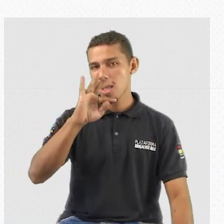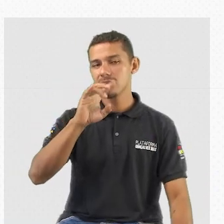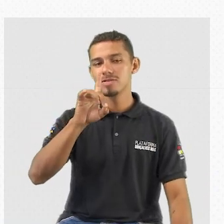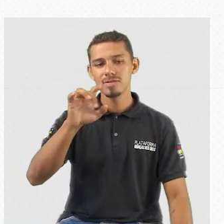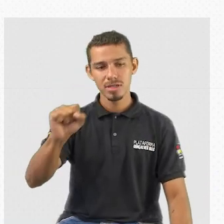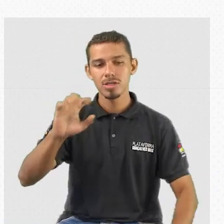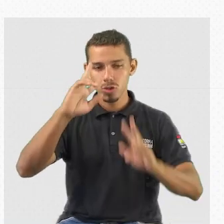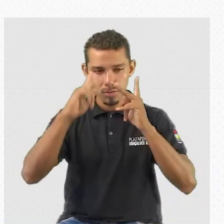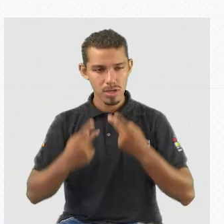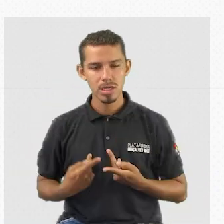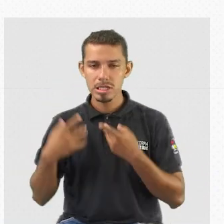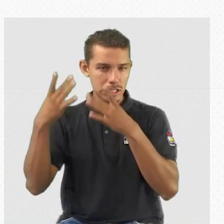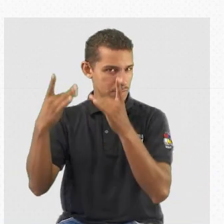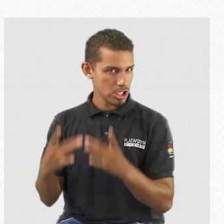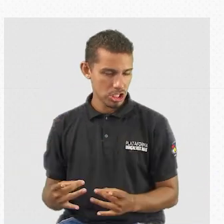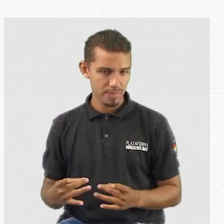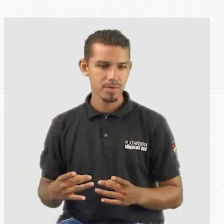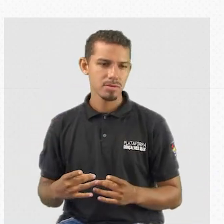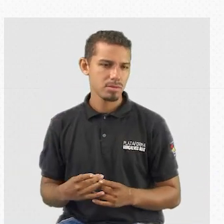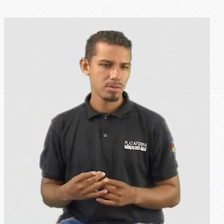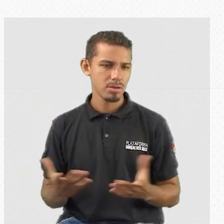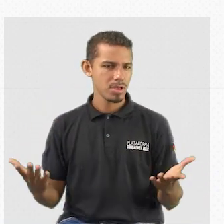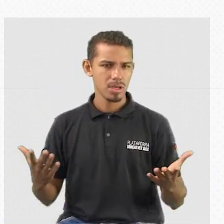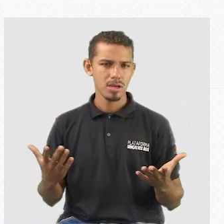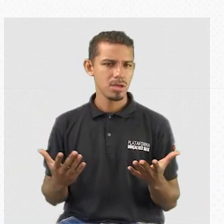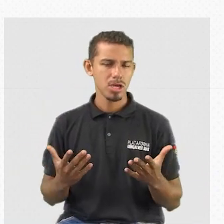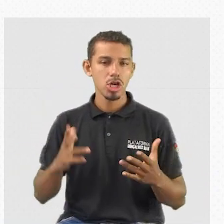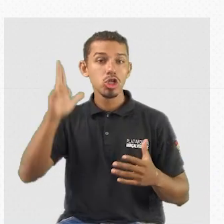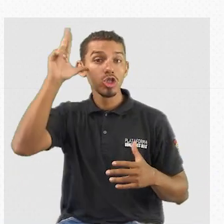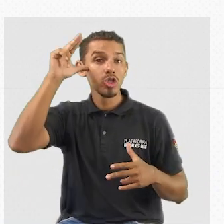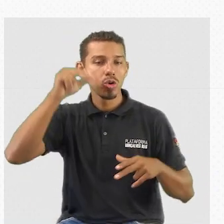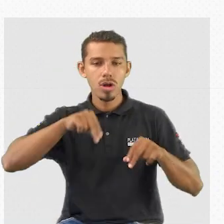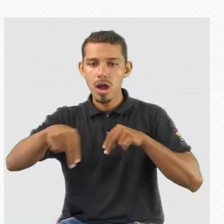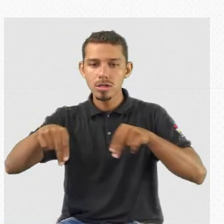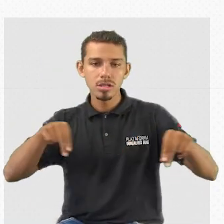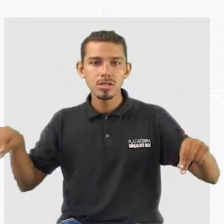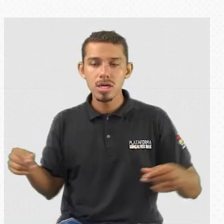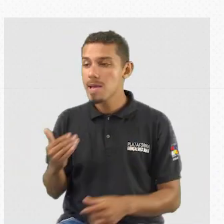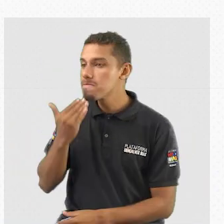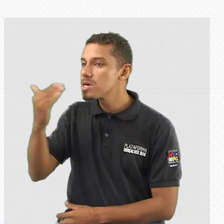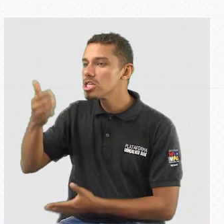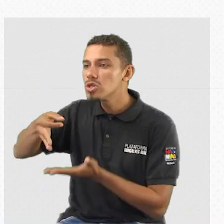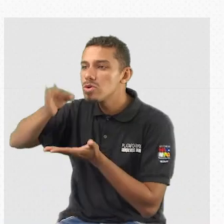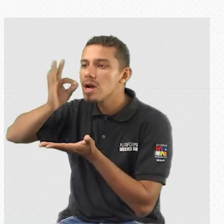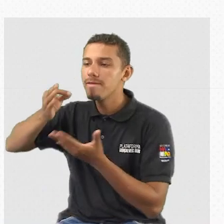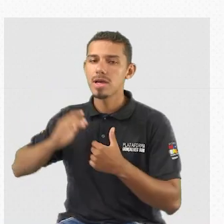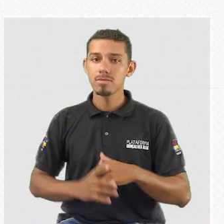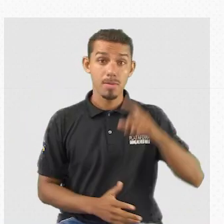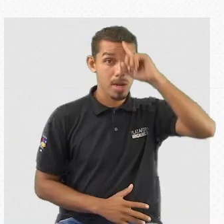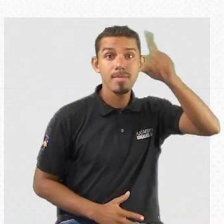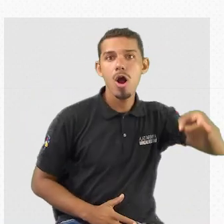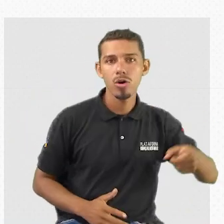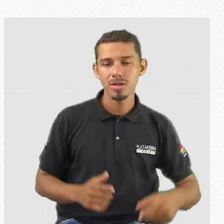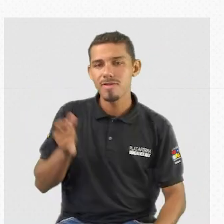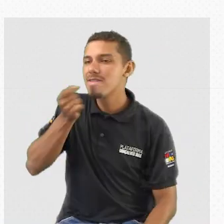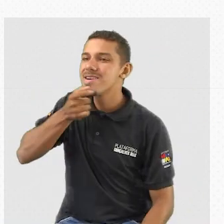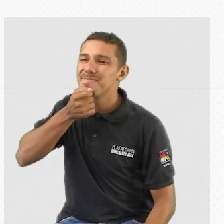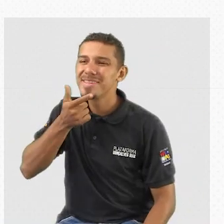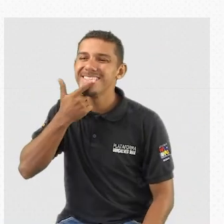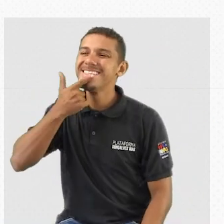qualquer atividade humana específica. Sei lá, jogar xadrez, pedir um café, dar uma ordem, fazer uma